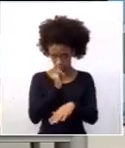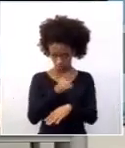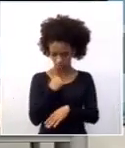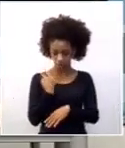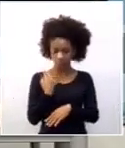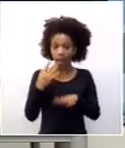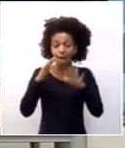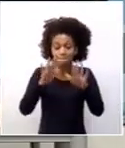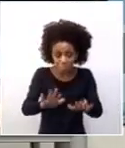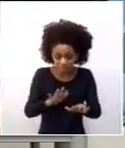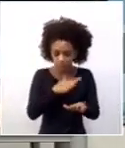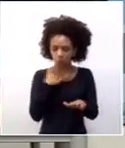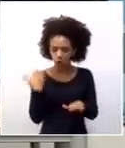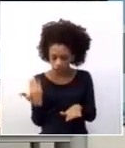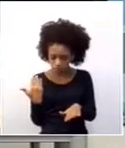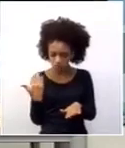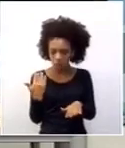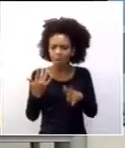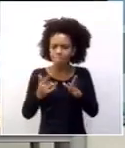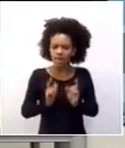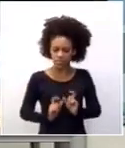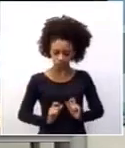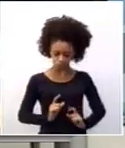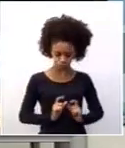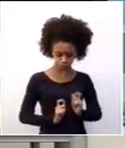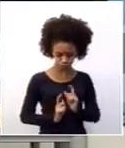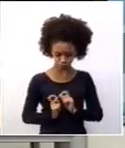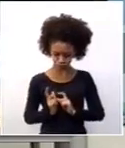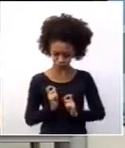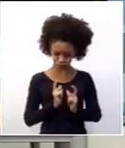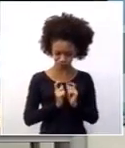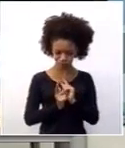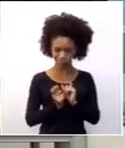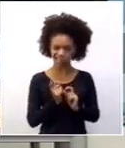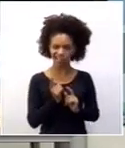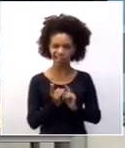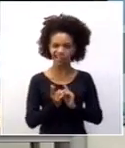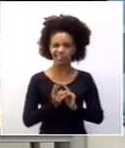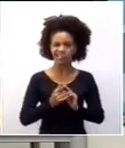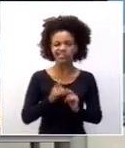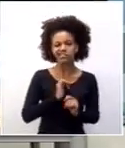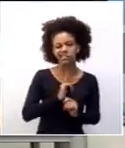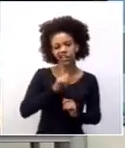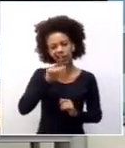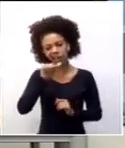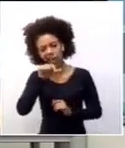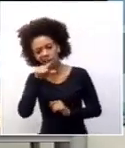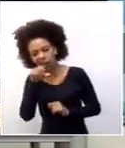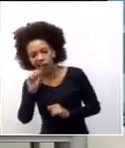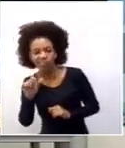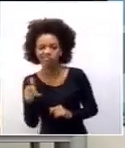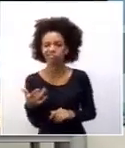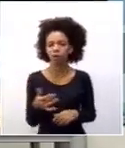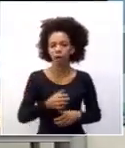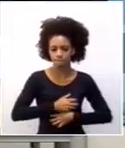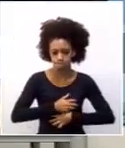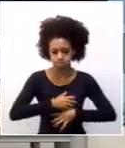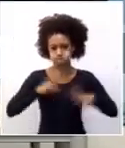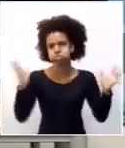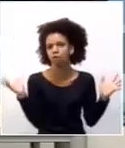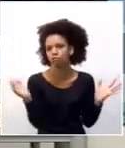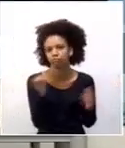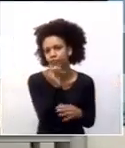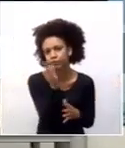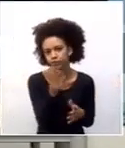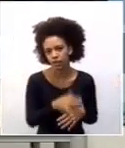gente. Então, eu morri, esses bichinhos estão vivos e eles vão começar a produzir gases, né? Então, isso pode gerar, por exemplo, uma explosão aqui, né? Vai